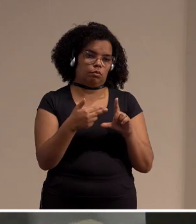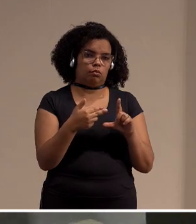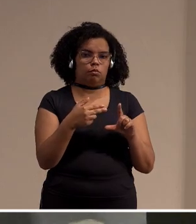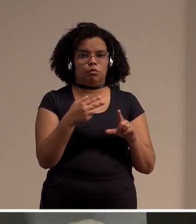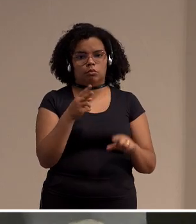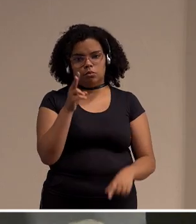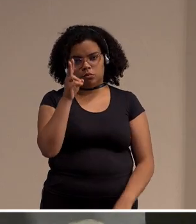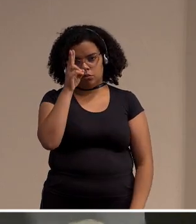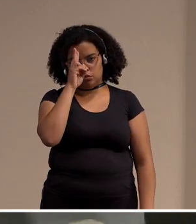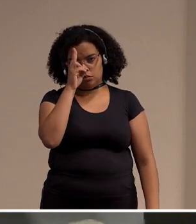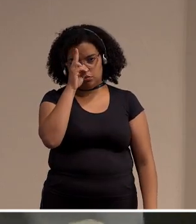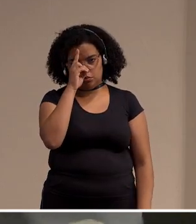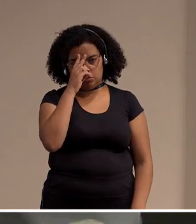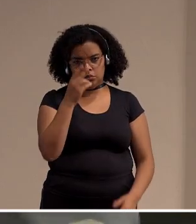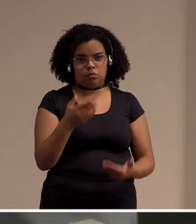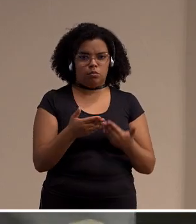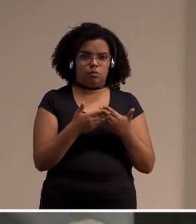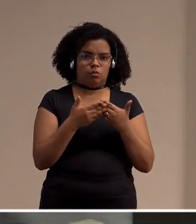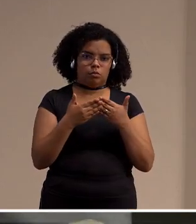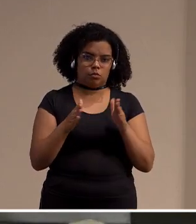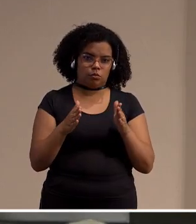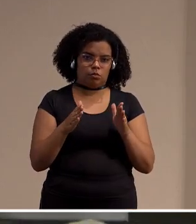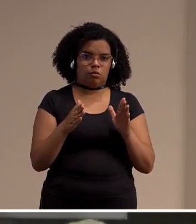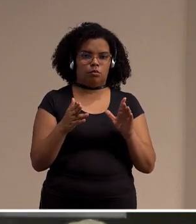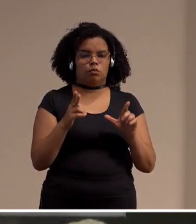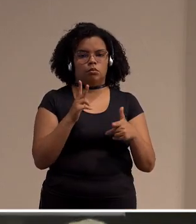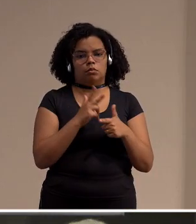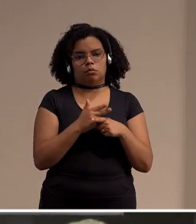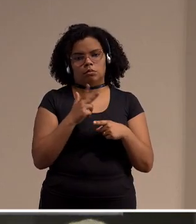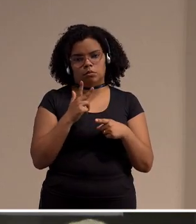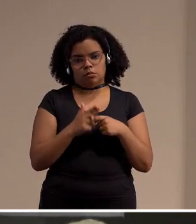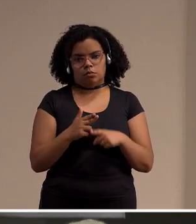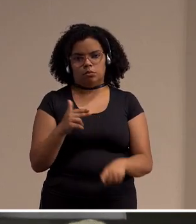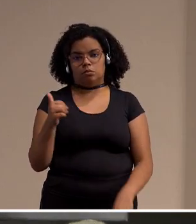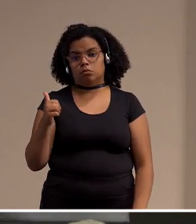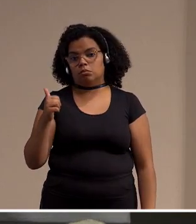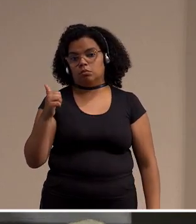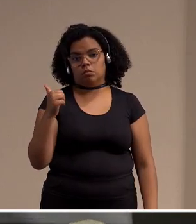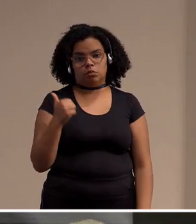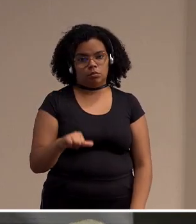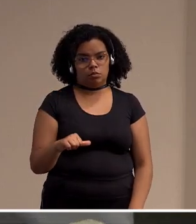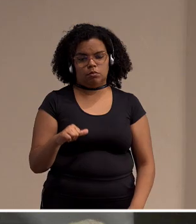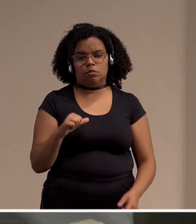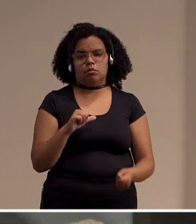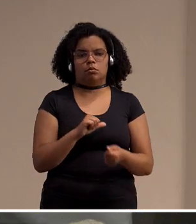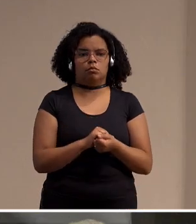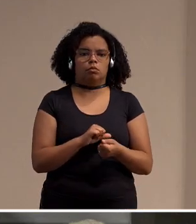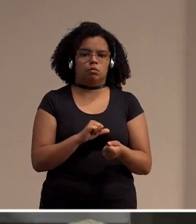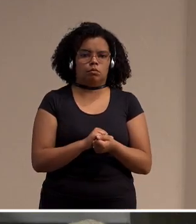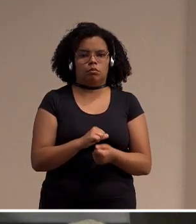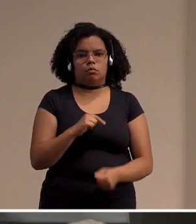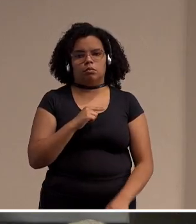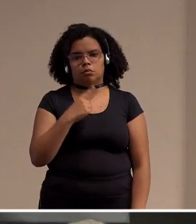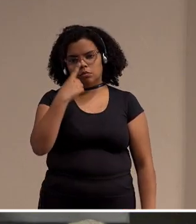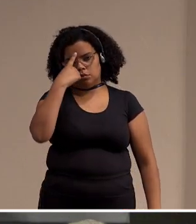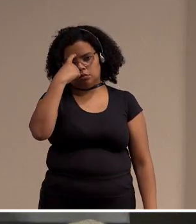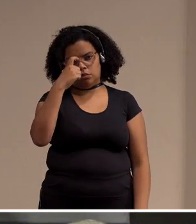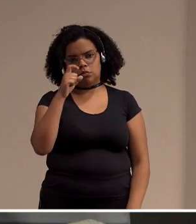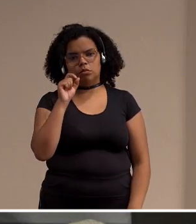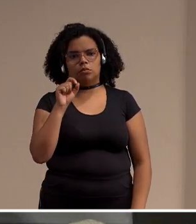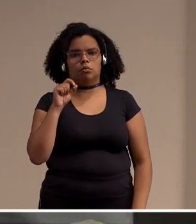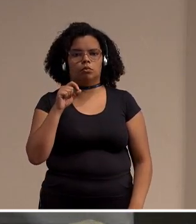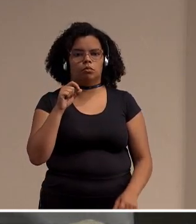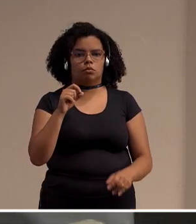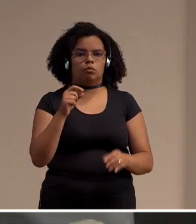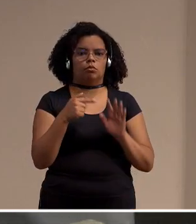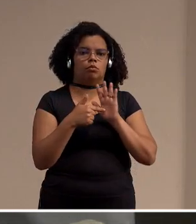lança uma nova distopia de péssima qualidade, que tem apenas a intenção de explorar a catástrofe,